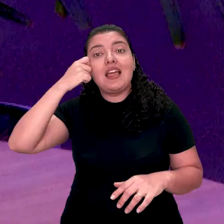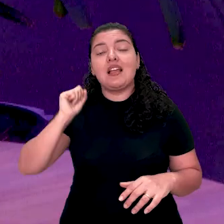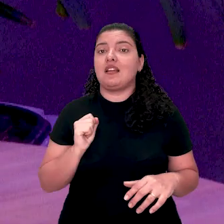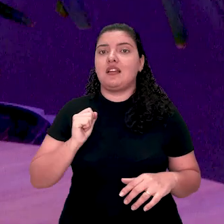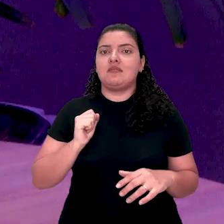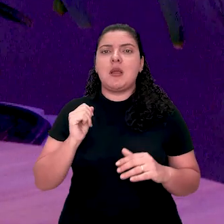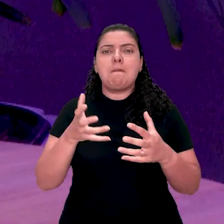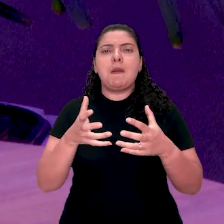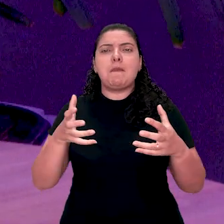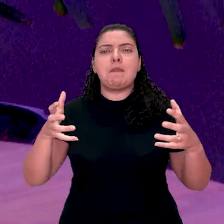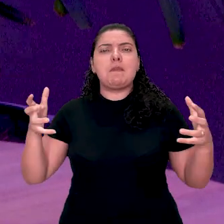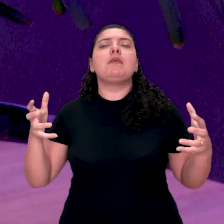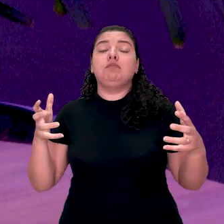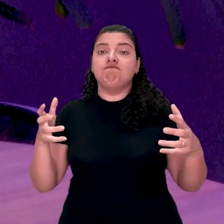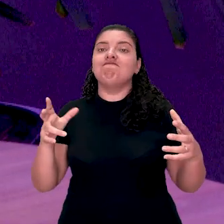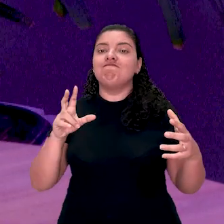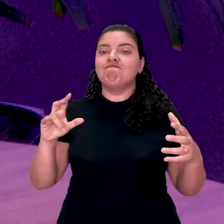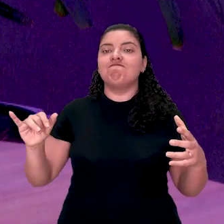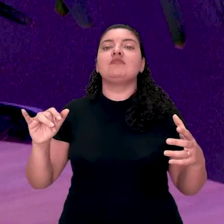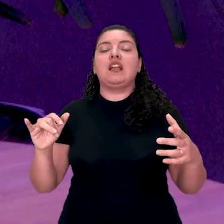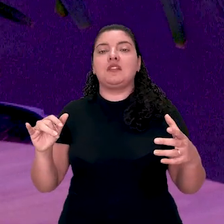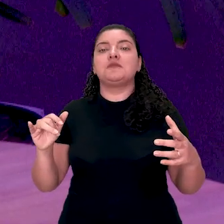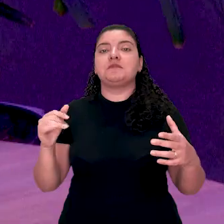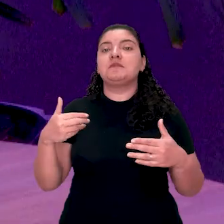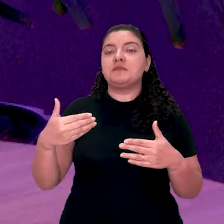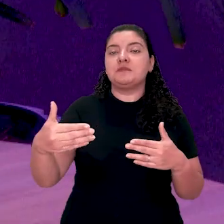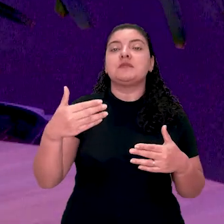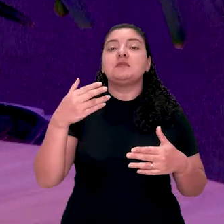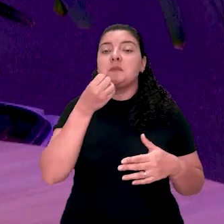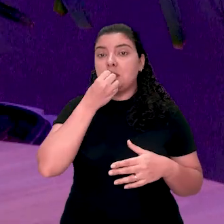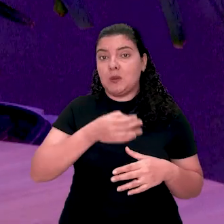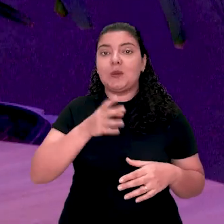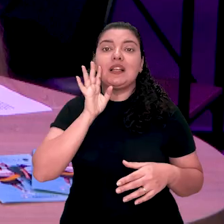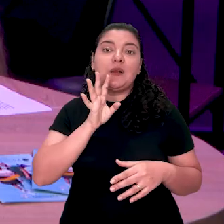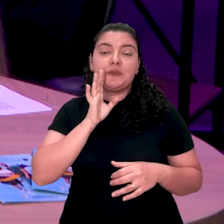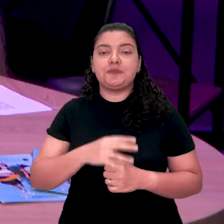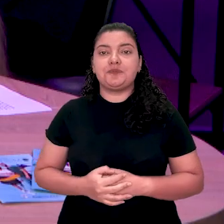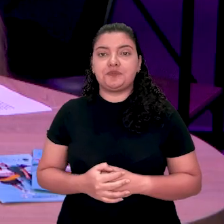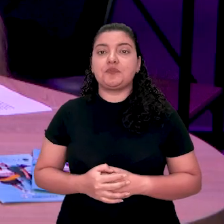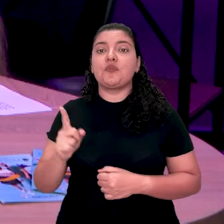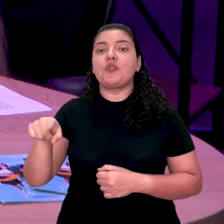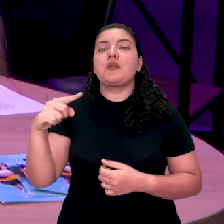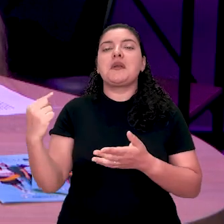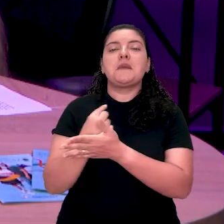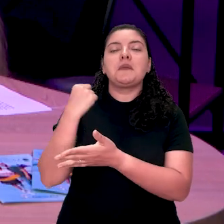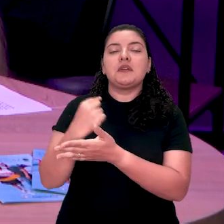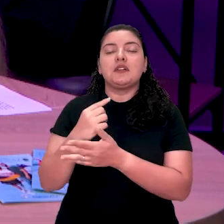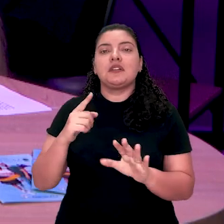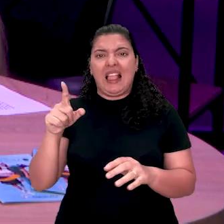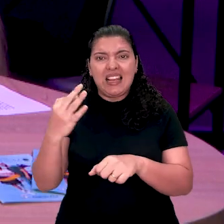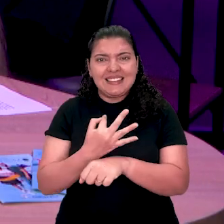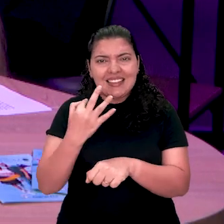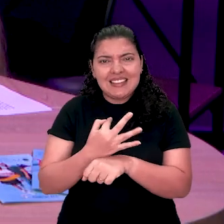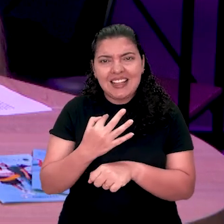crescimento. Pode ser ainda um pouco significativo, mas já começou. Já né? começou. Então, isso é muito, muito legal. Todo mundo tá perguntando assim, ela era danada?